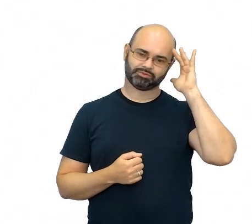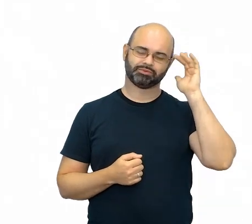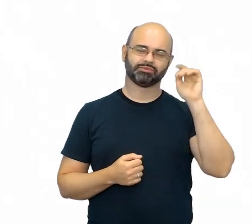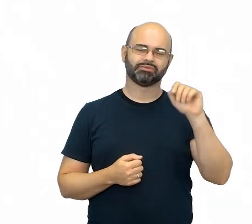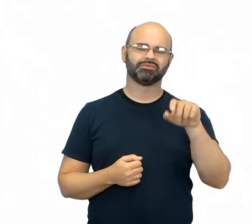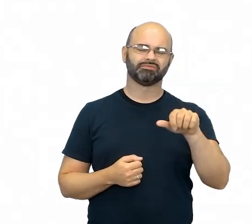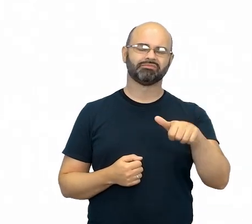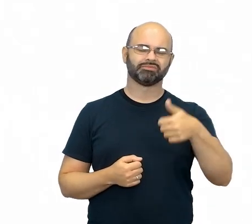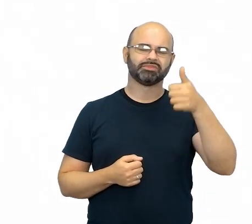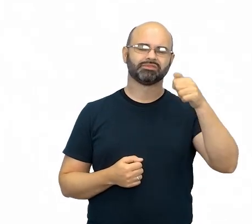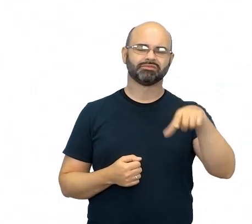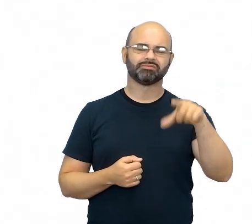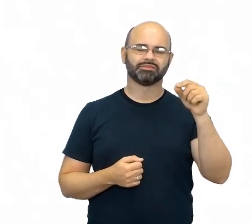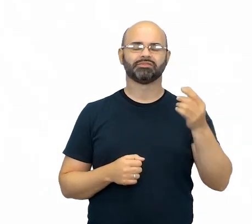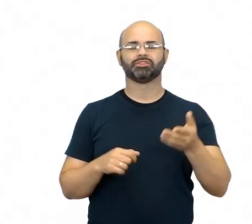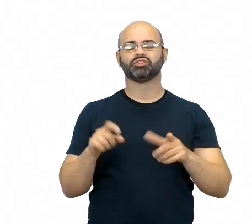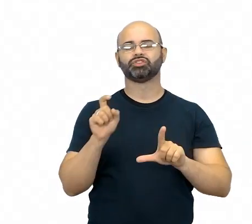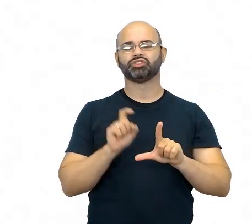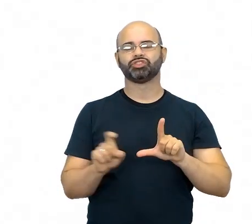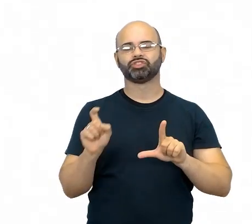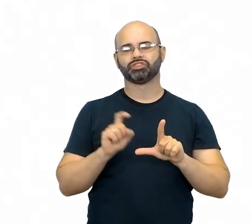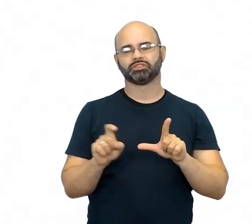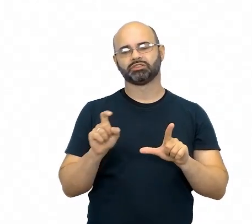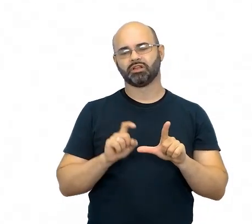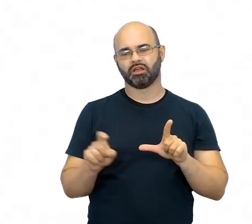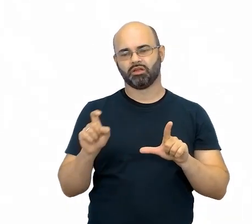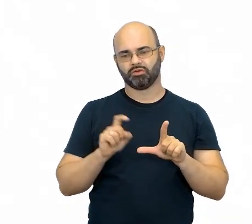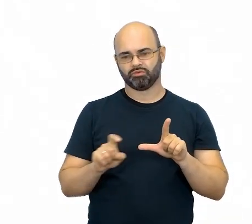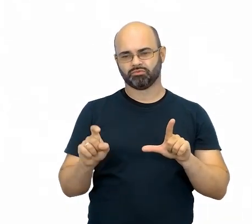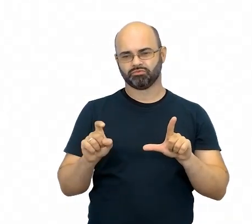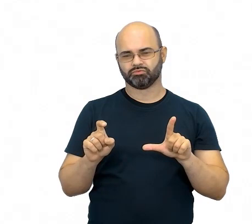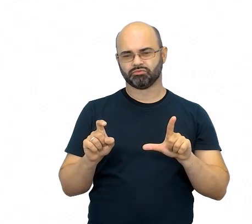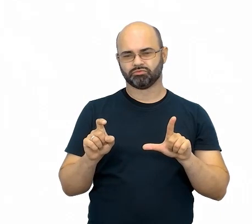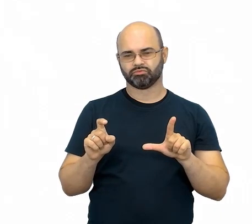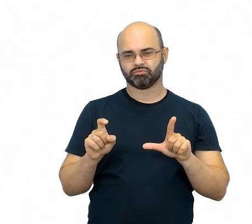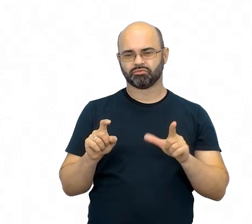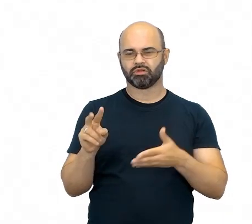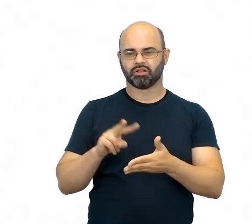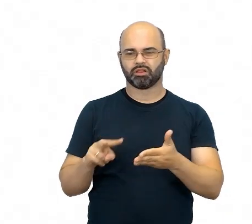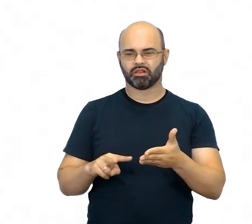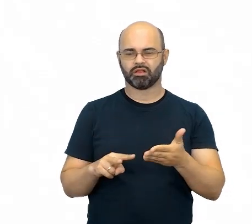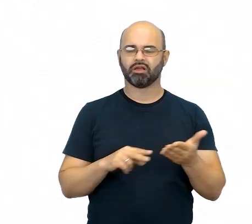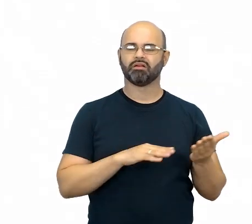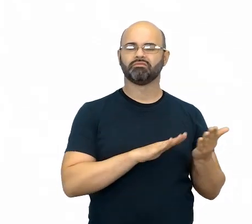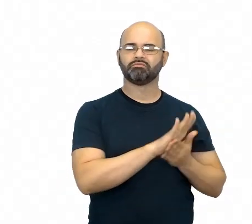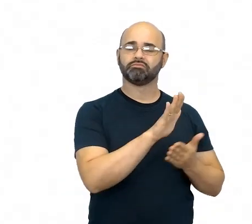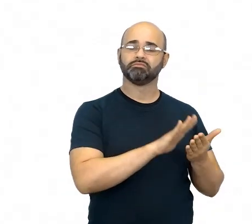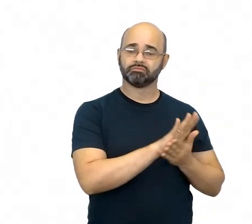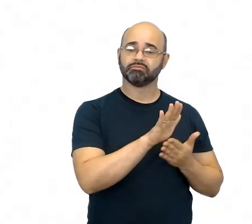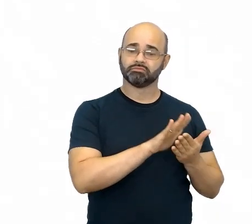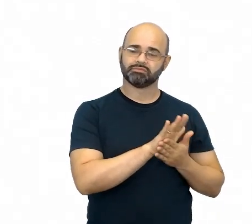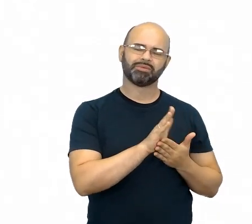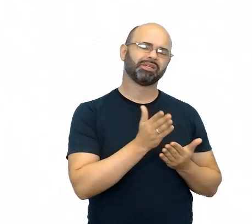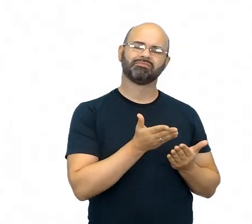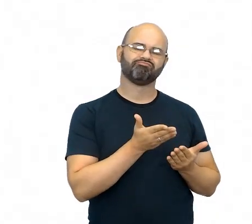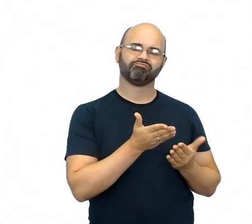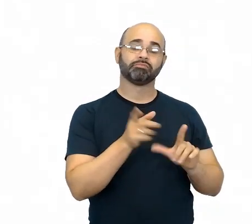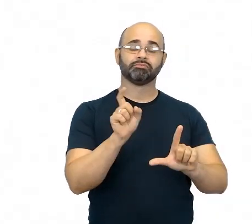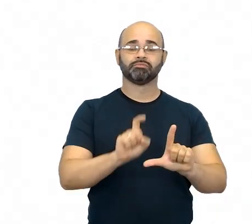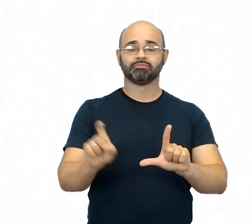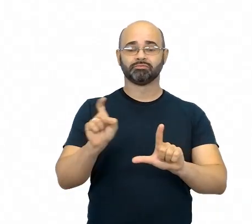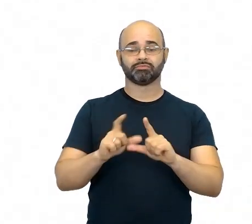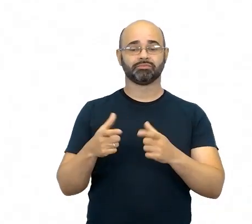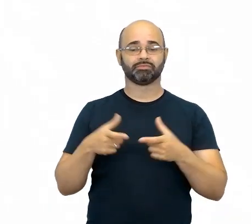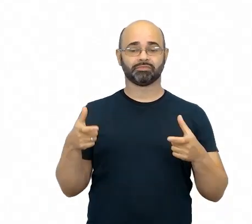jornais digitais, mesmo podendo ter ou acessar os impressos. Por isso, seria mais